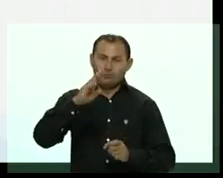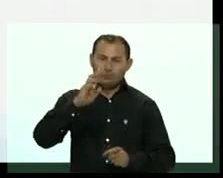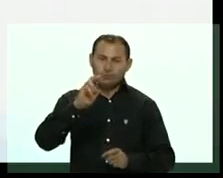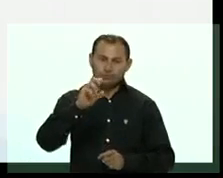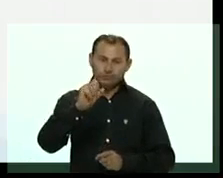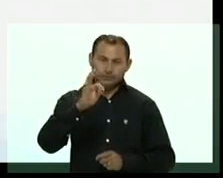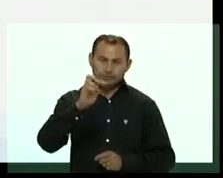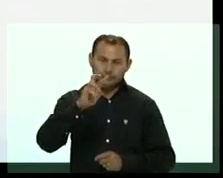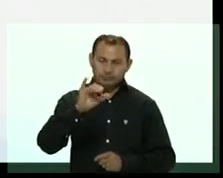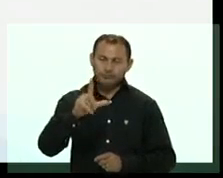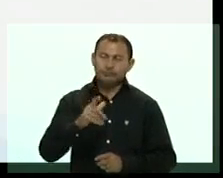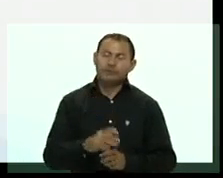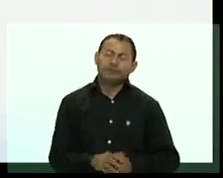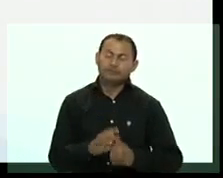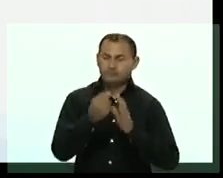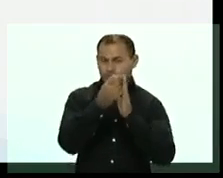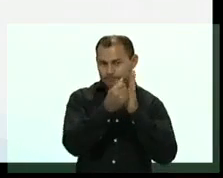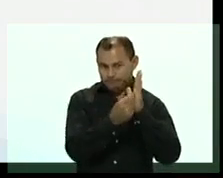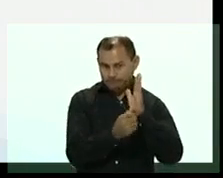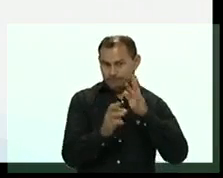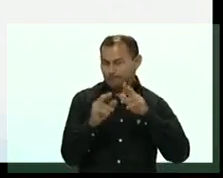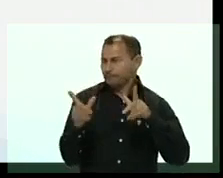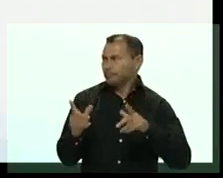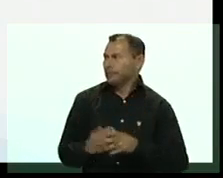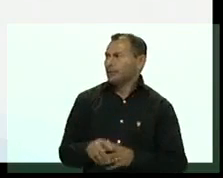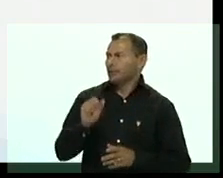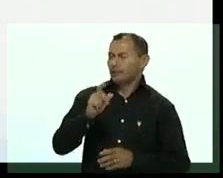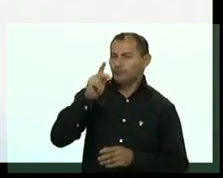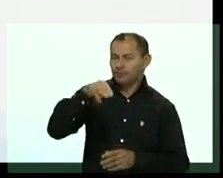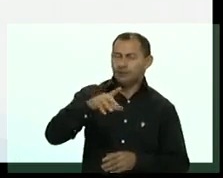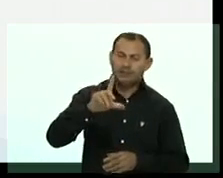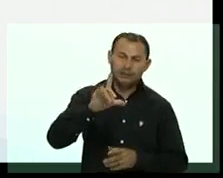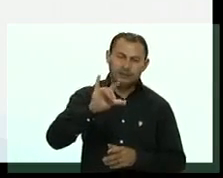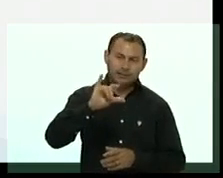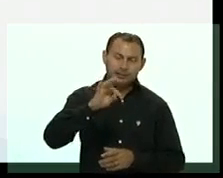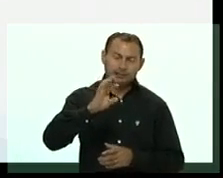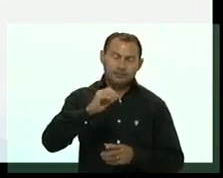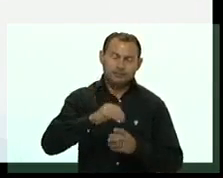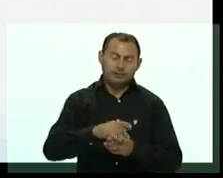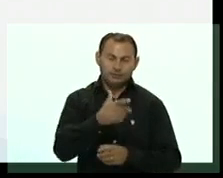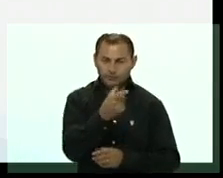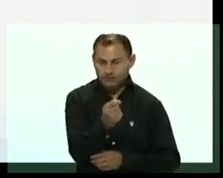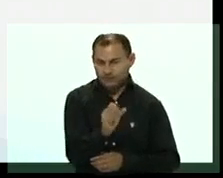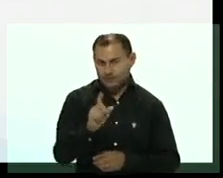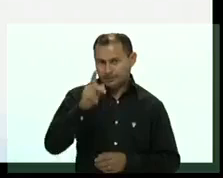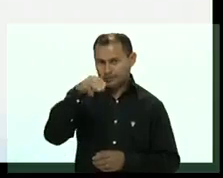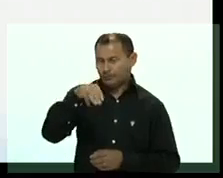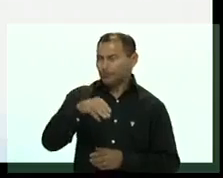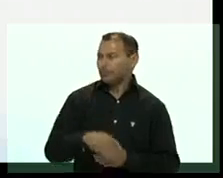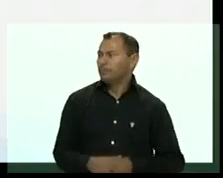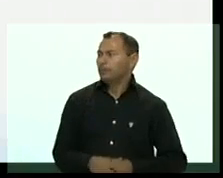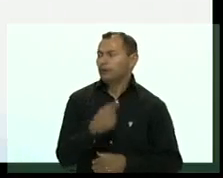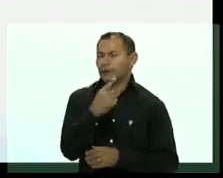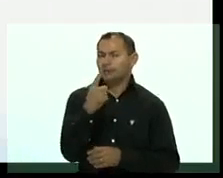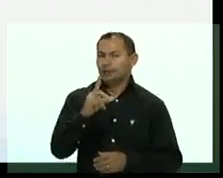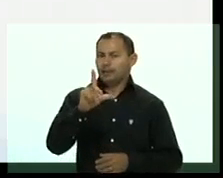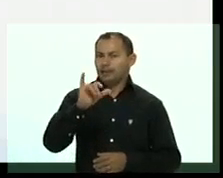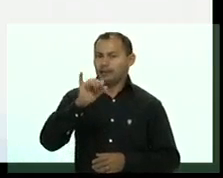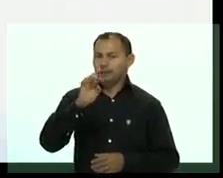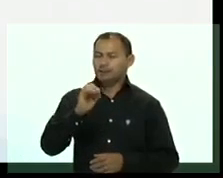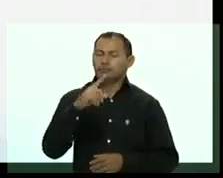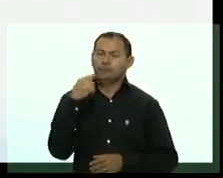combustível? Então, essa taxa de variação, quilometragem litros, é dada por 20 km por litro. Então,